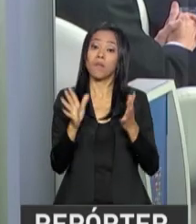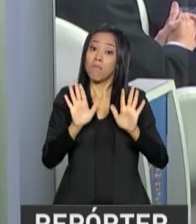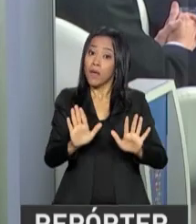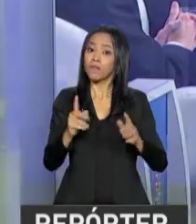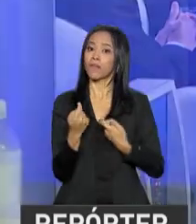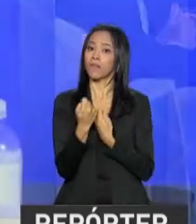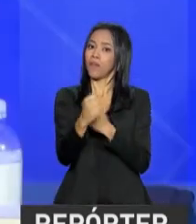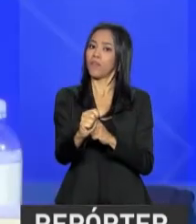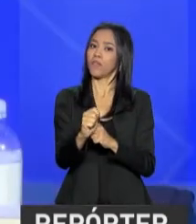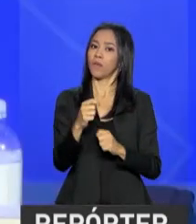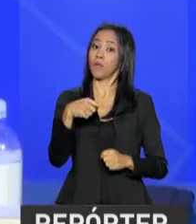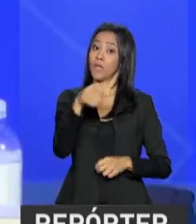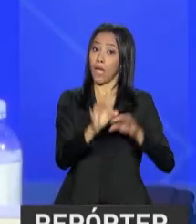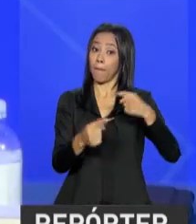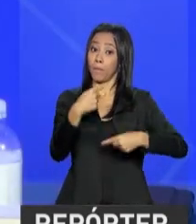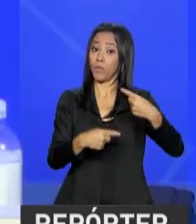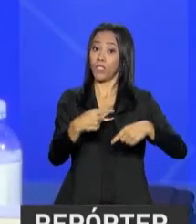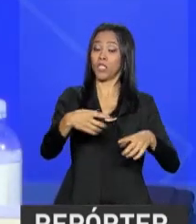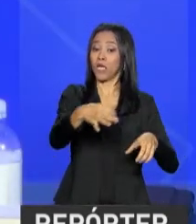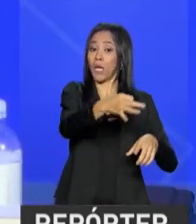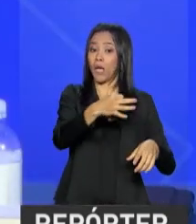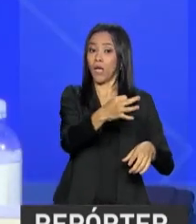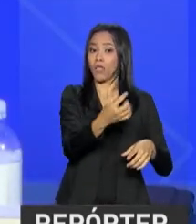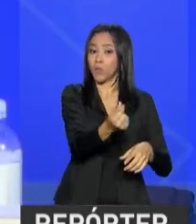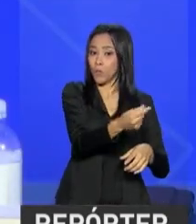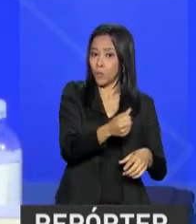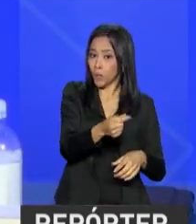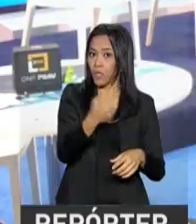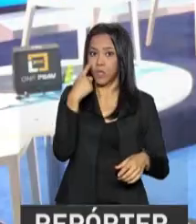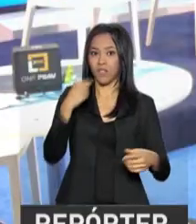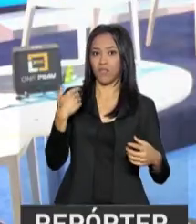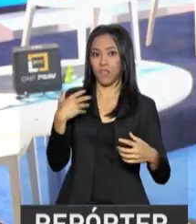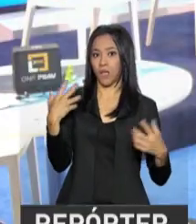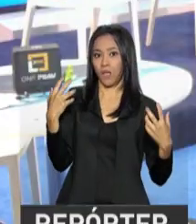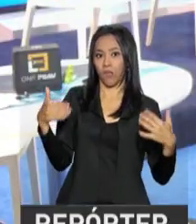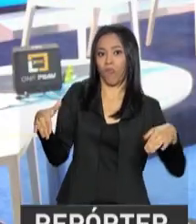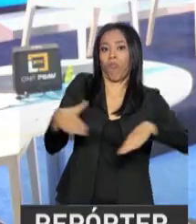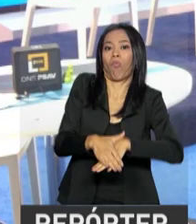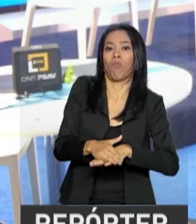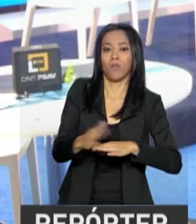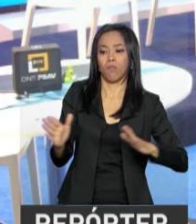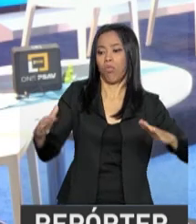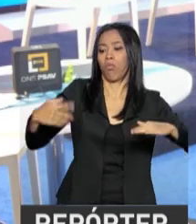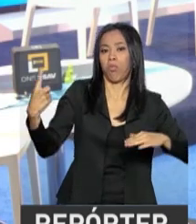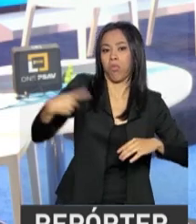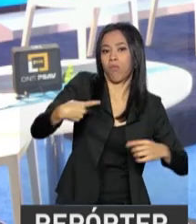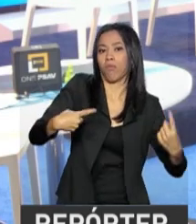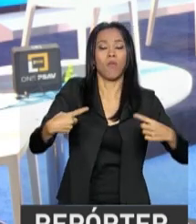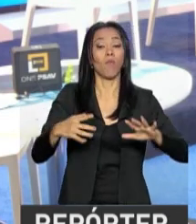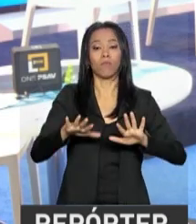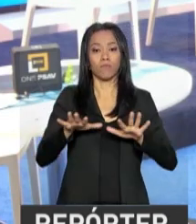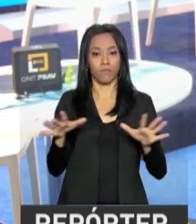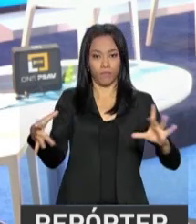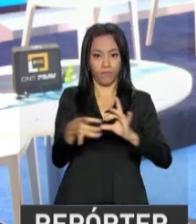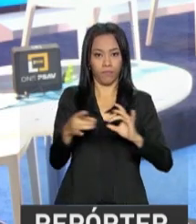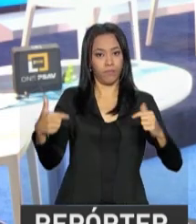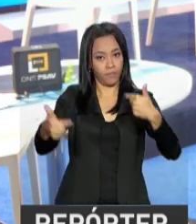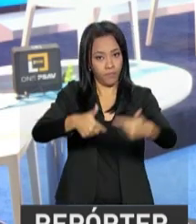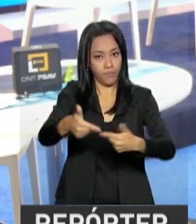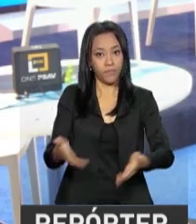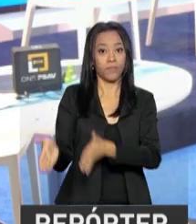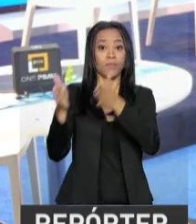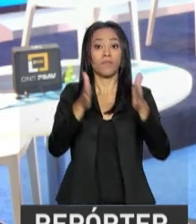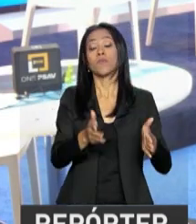defendeu que a política monetária não deve ser constrangida pela fiscal o presidente do bnds diogo oliveira o ministro da fazenda eduardo